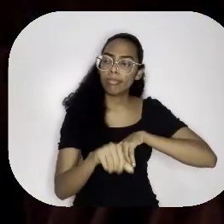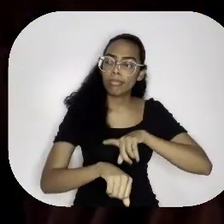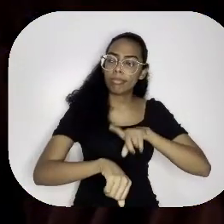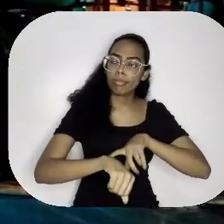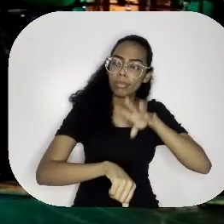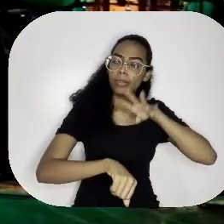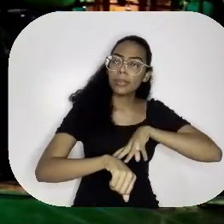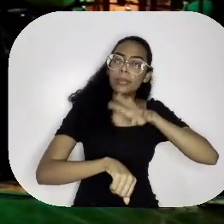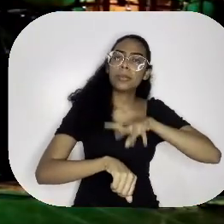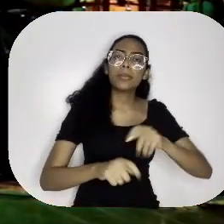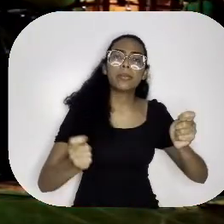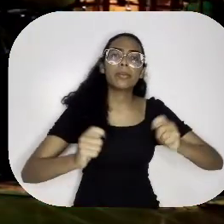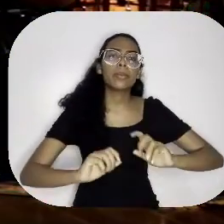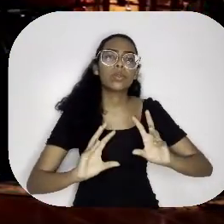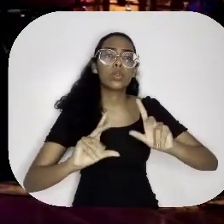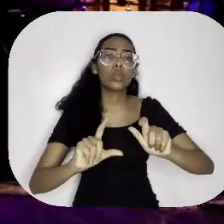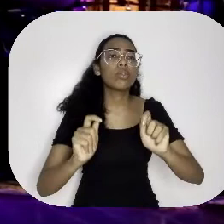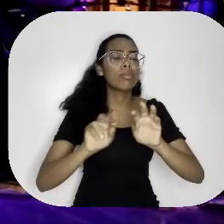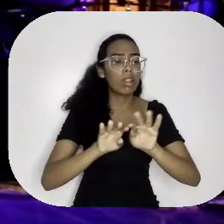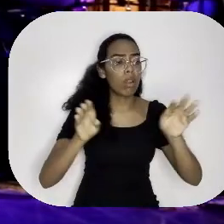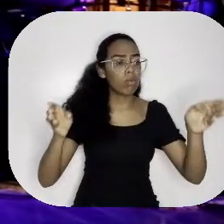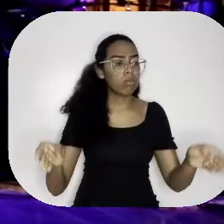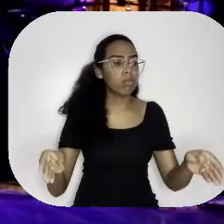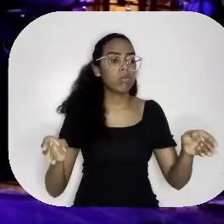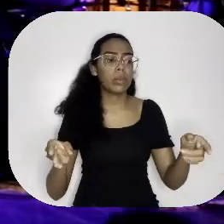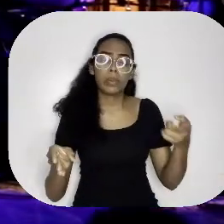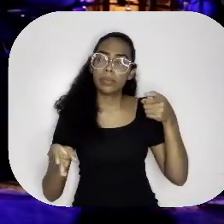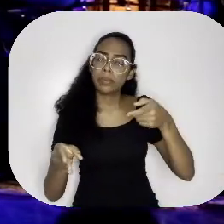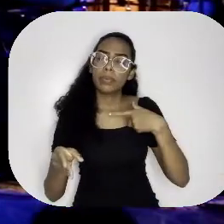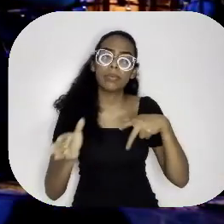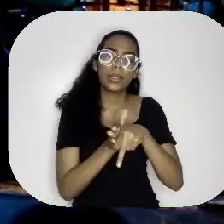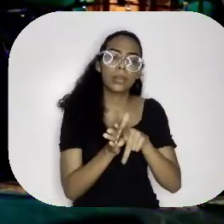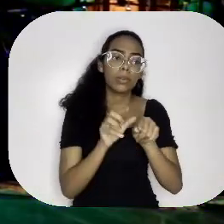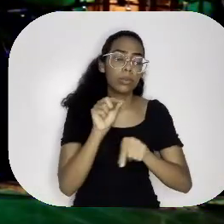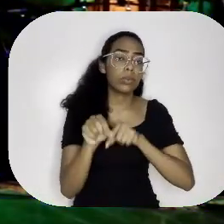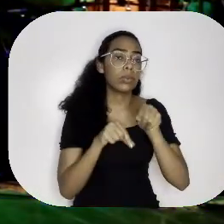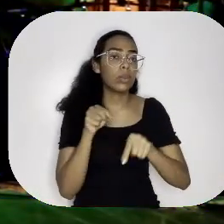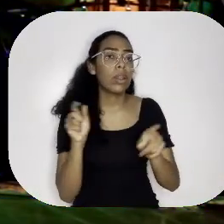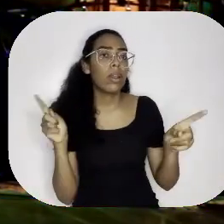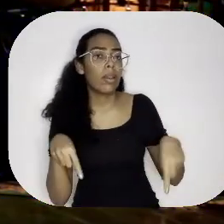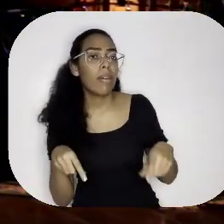vamos venerar o altar para esse tempo.